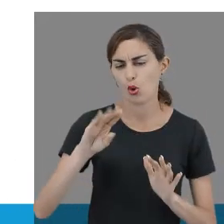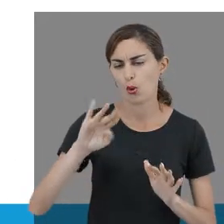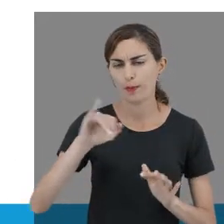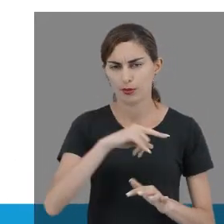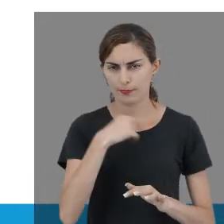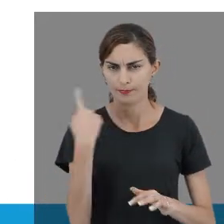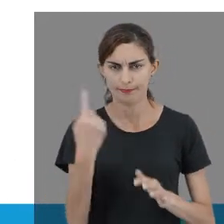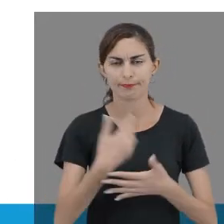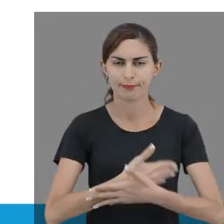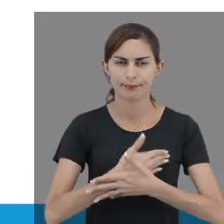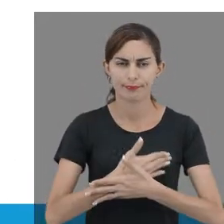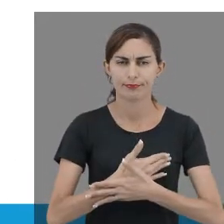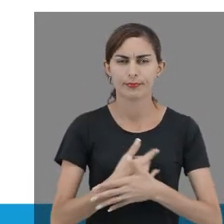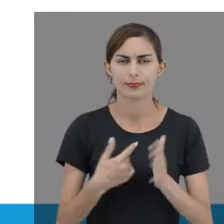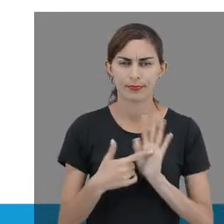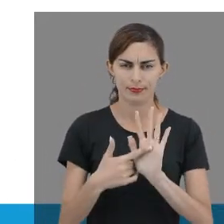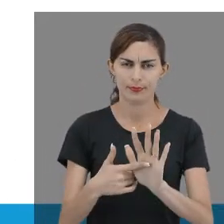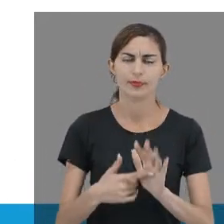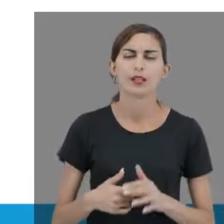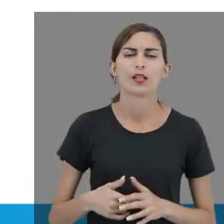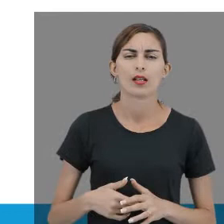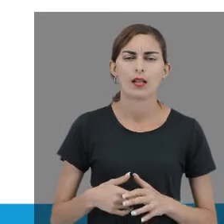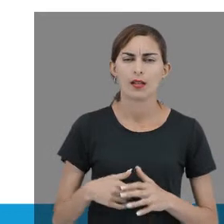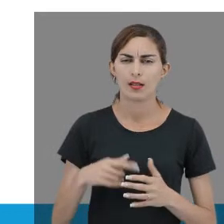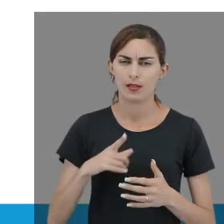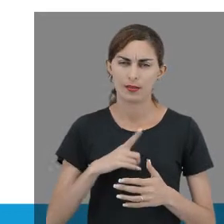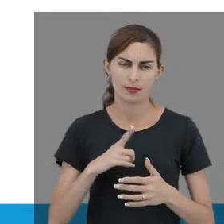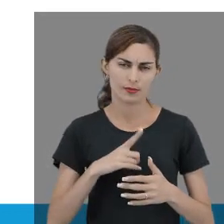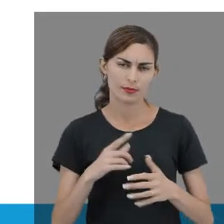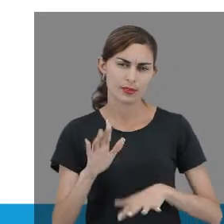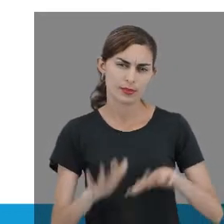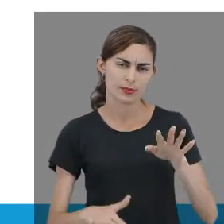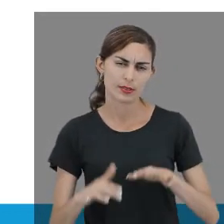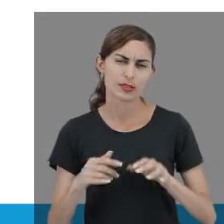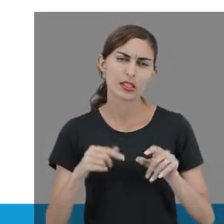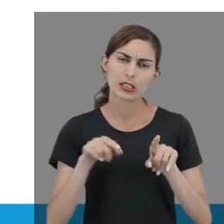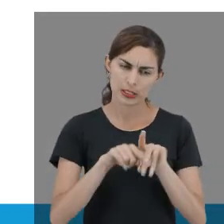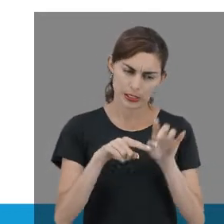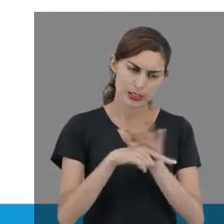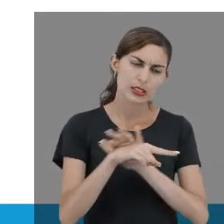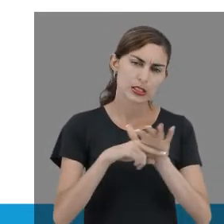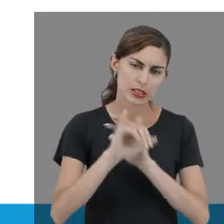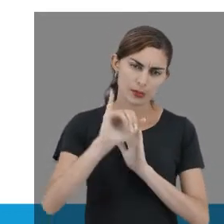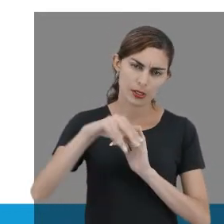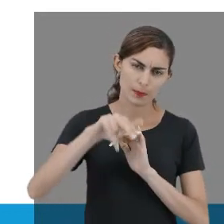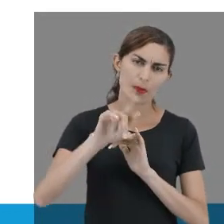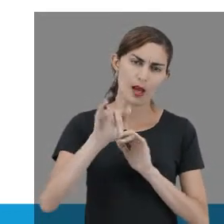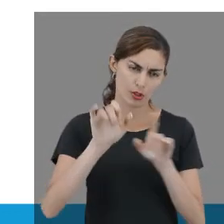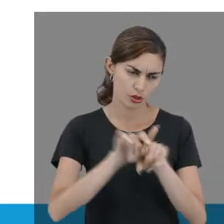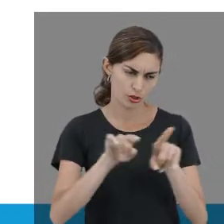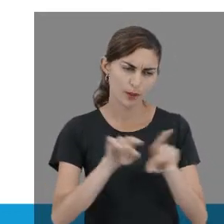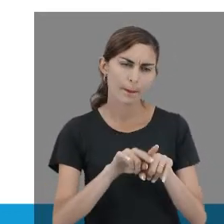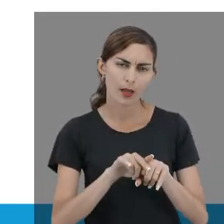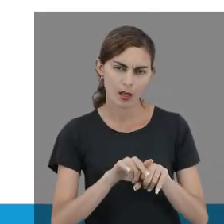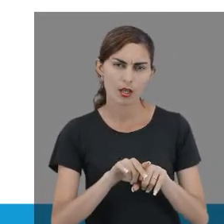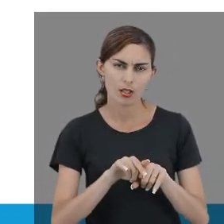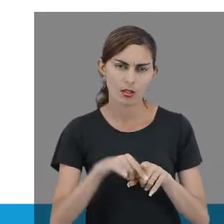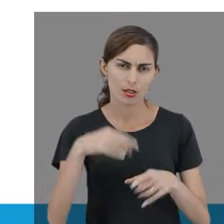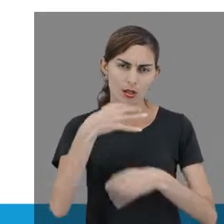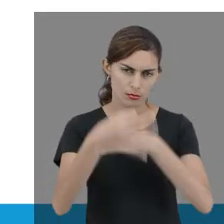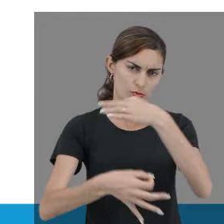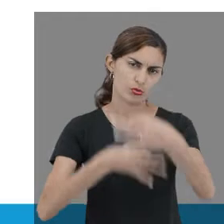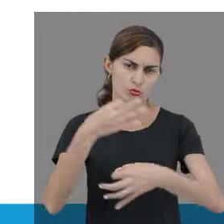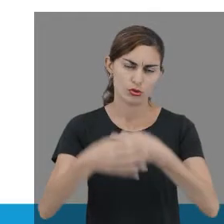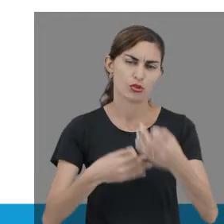A imagem, né, o fenótipo do bebê e a imagem, às vezes ele está morto, mas você submete ele a exame de imagem também,